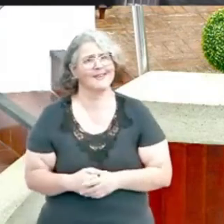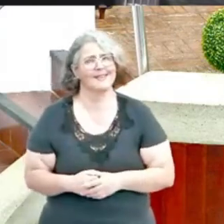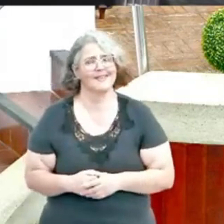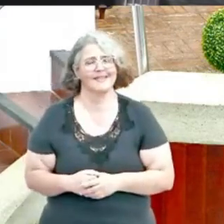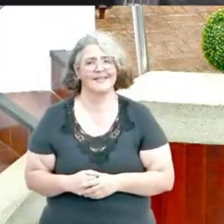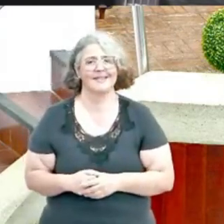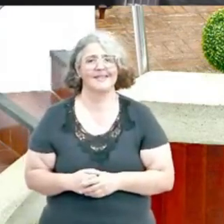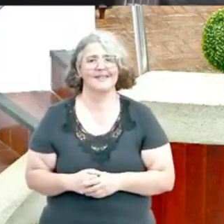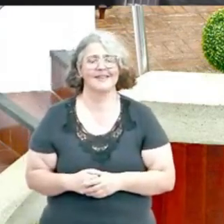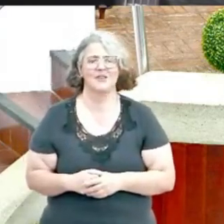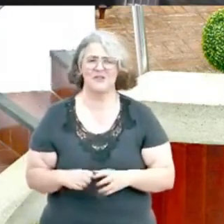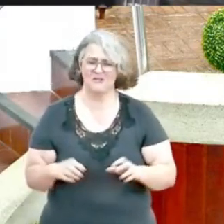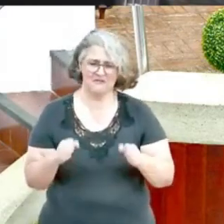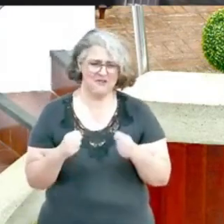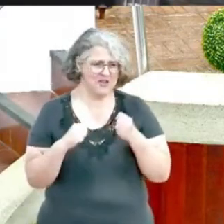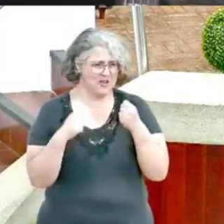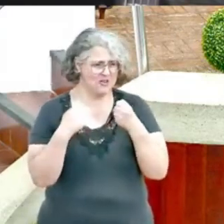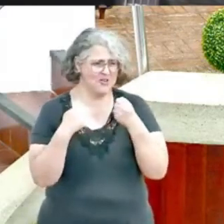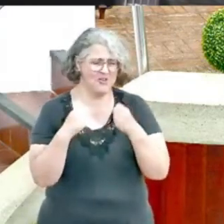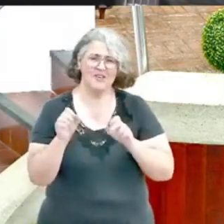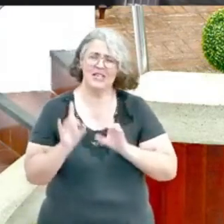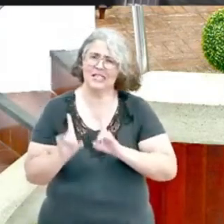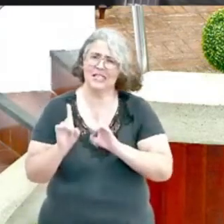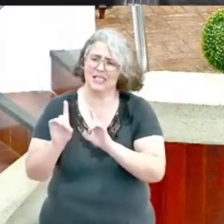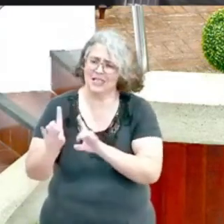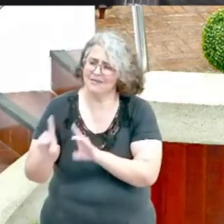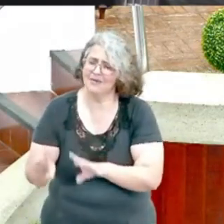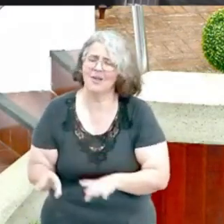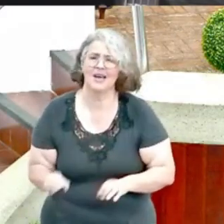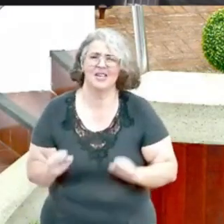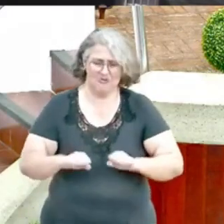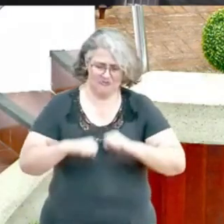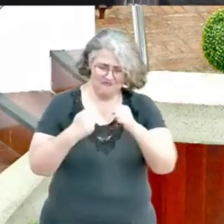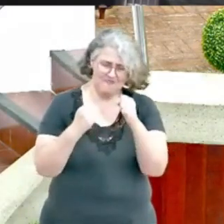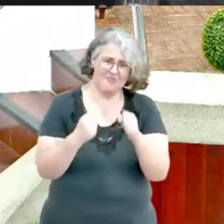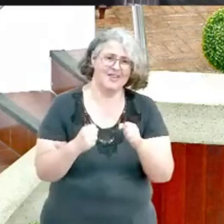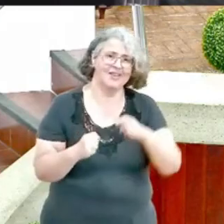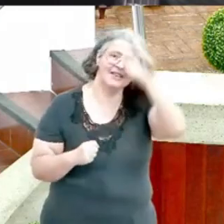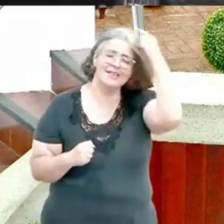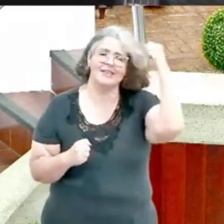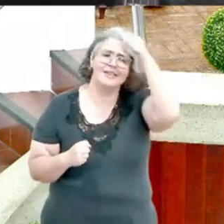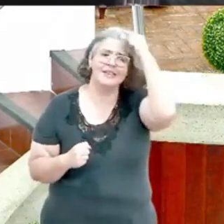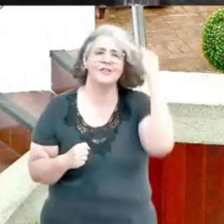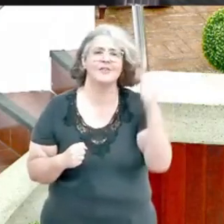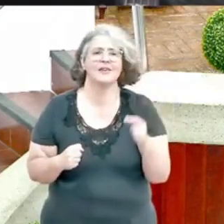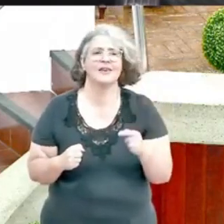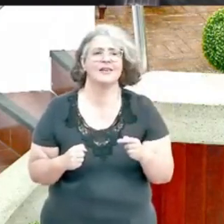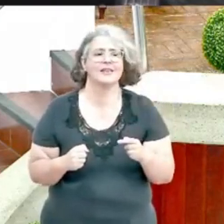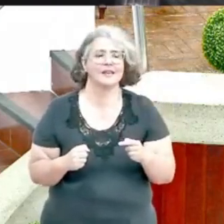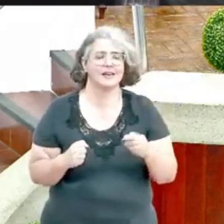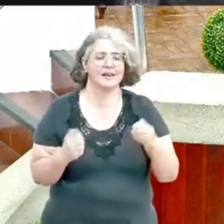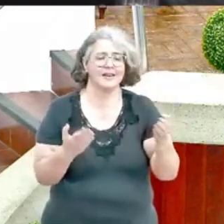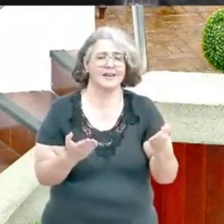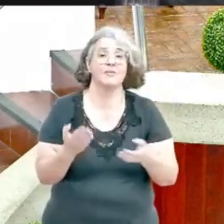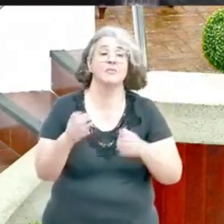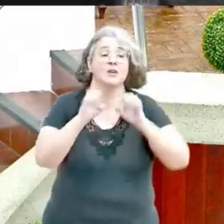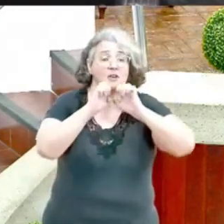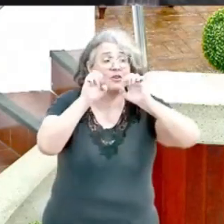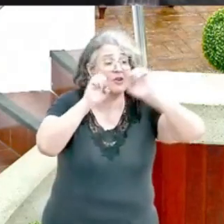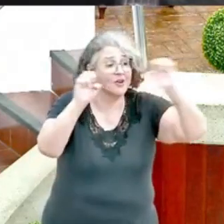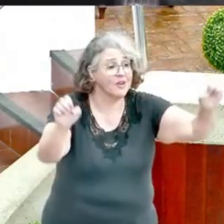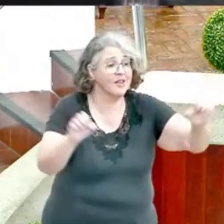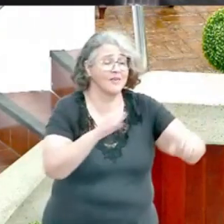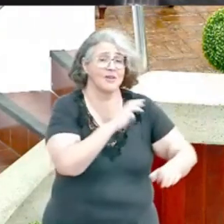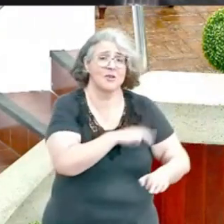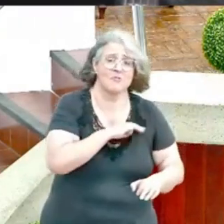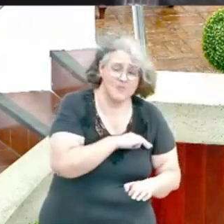é vibrante em discipulado, vibrante em santificação, dedicada ao evangelismo e às